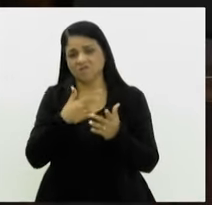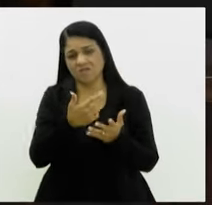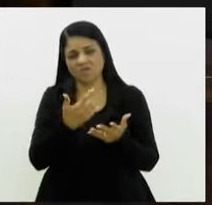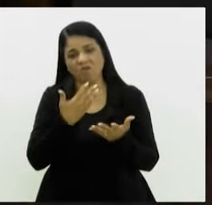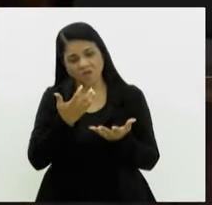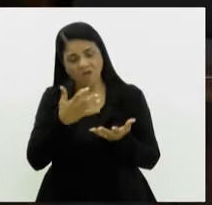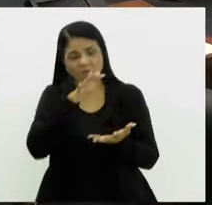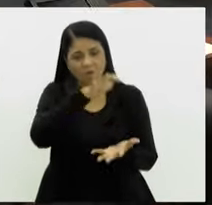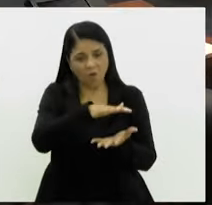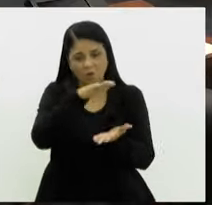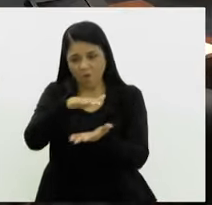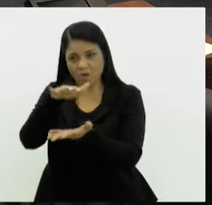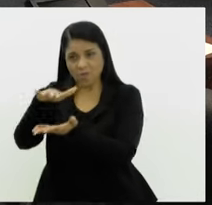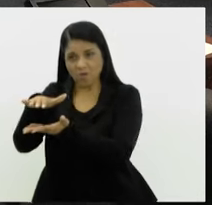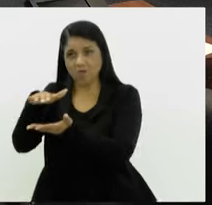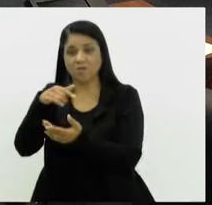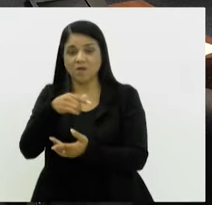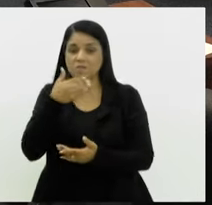está pedindo para eu fazer.